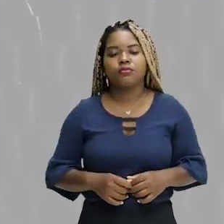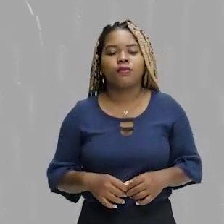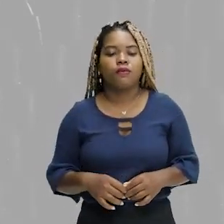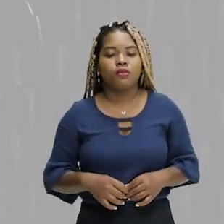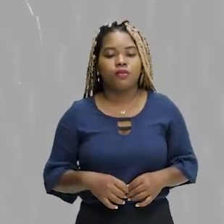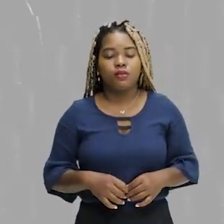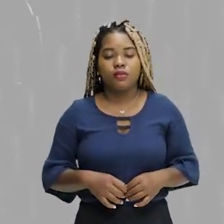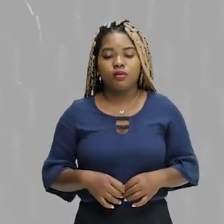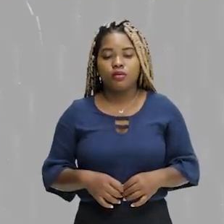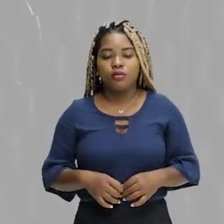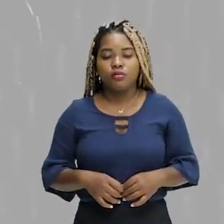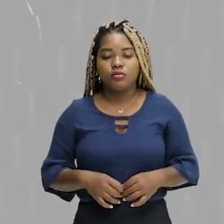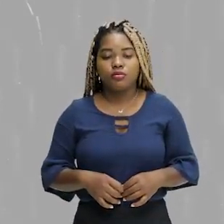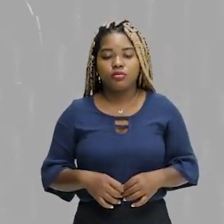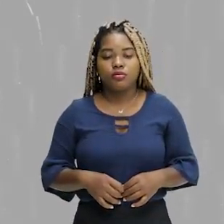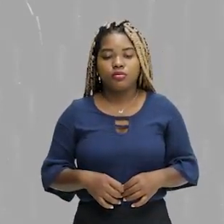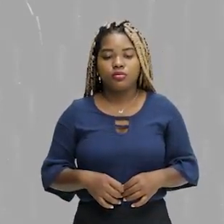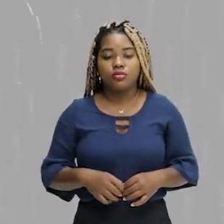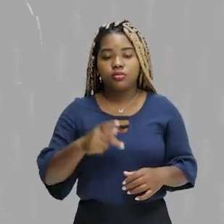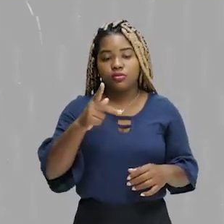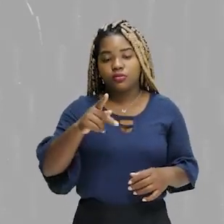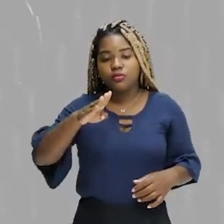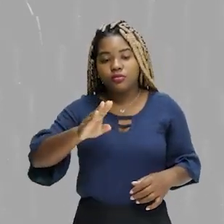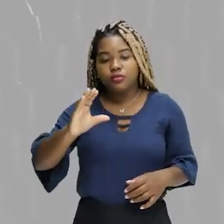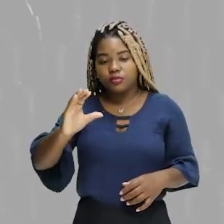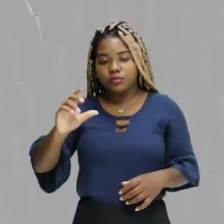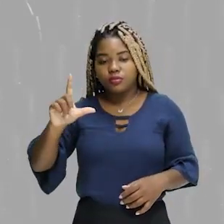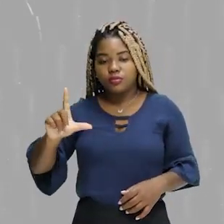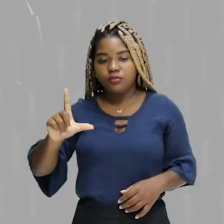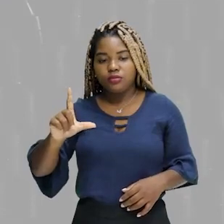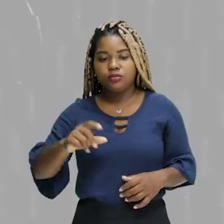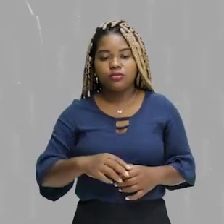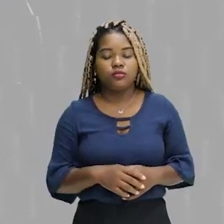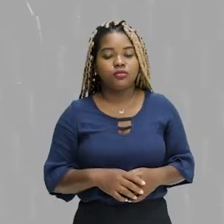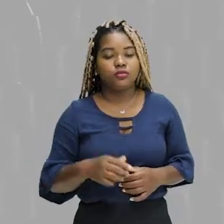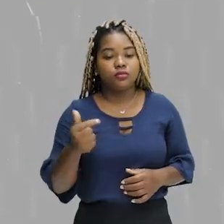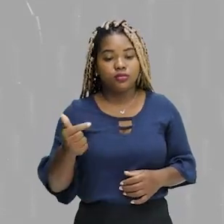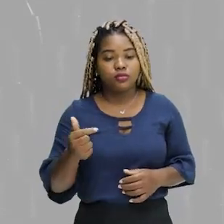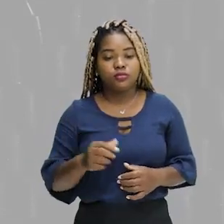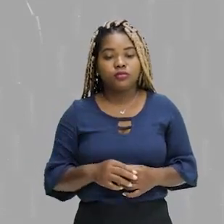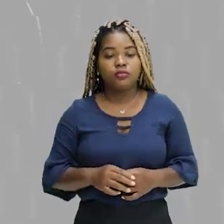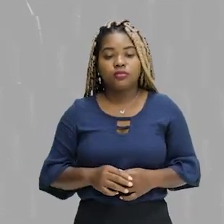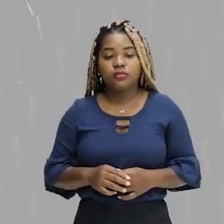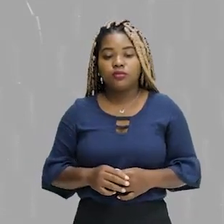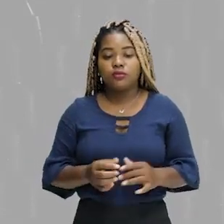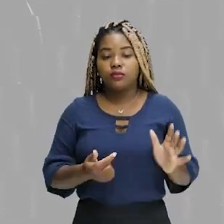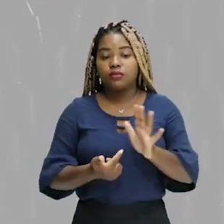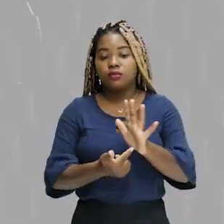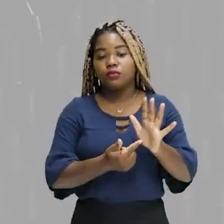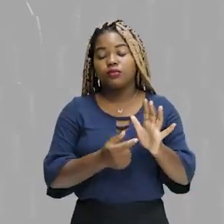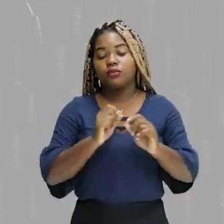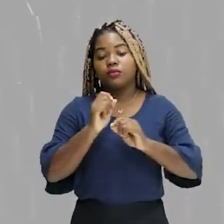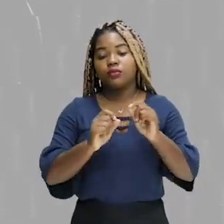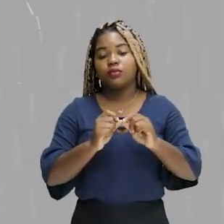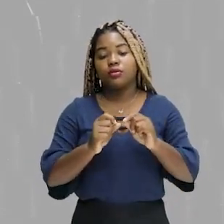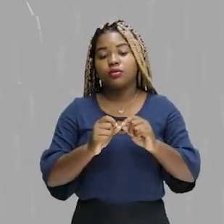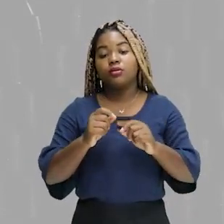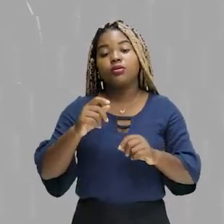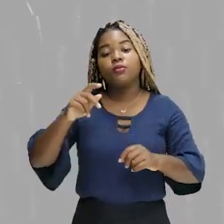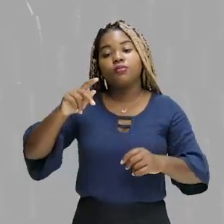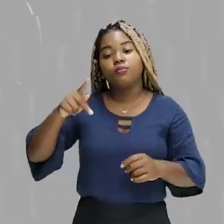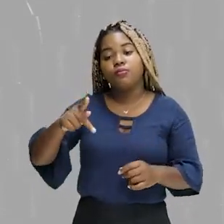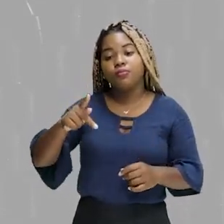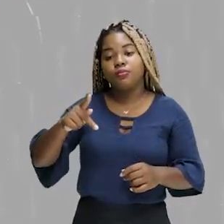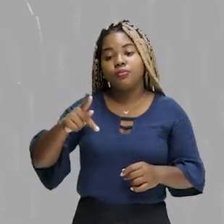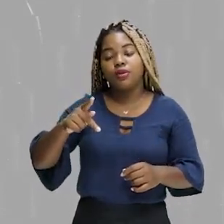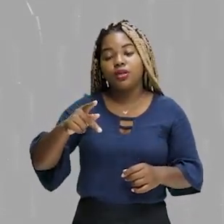o dicloreto de chumbo, certo? O PbCl2, ele aparece lá no produto. Só que,